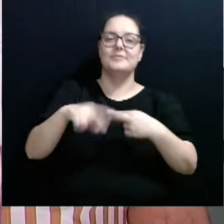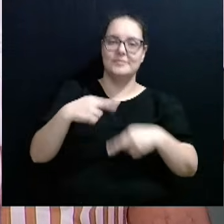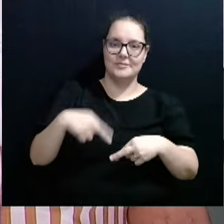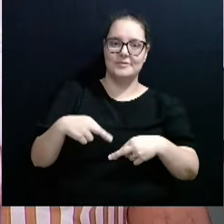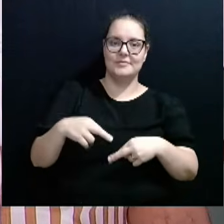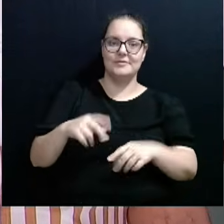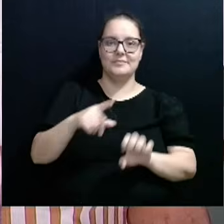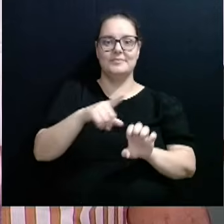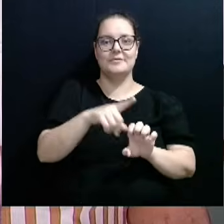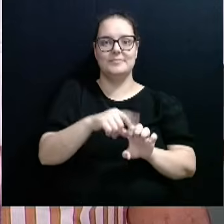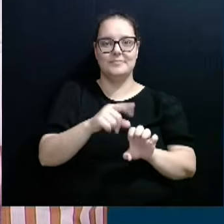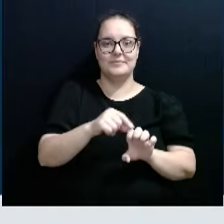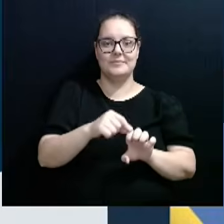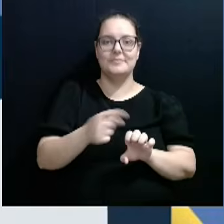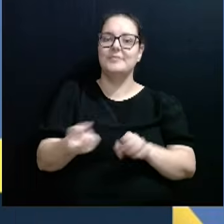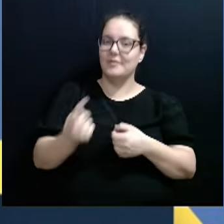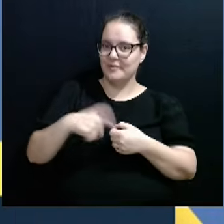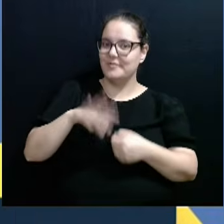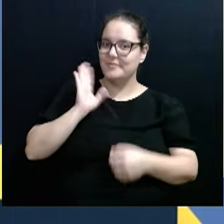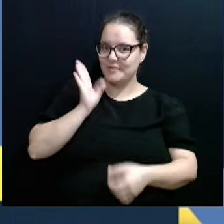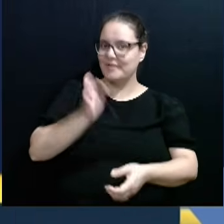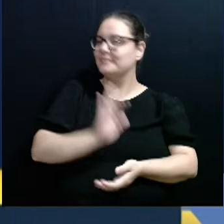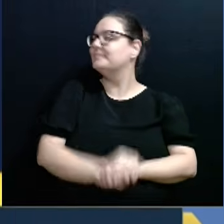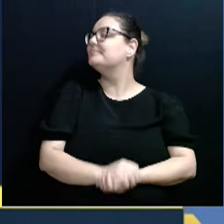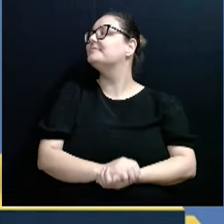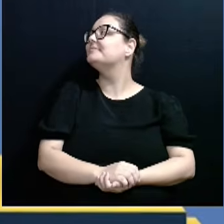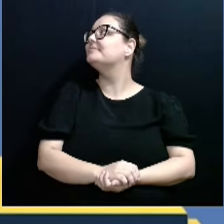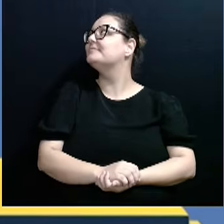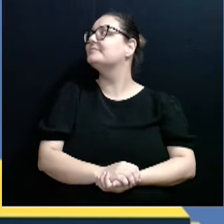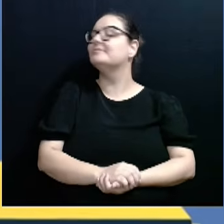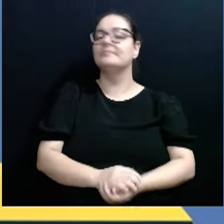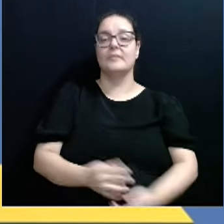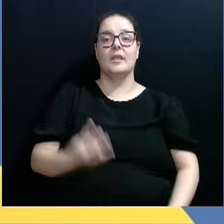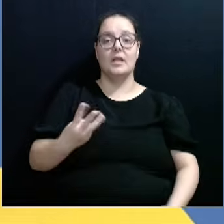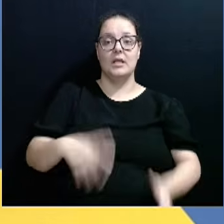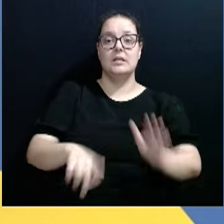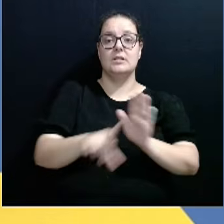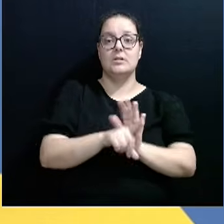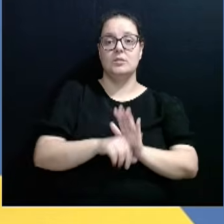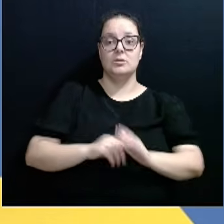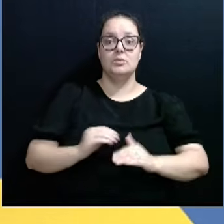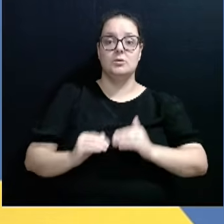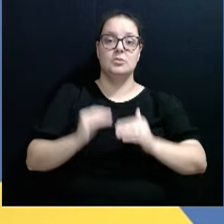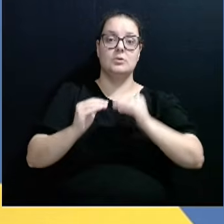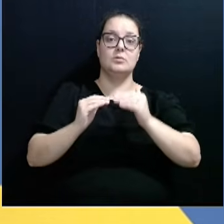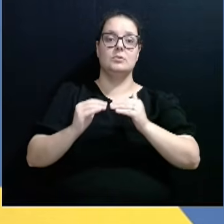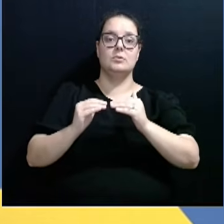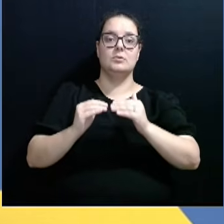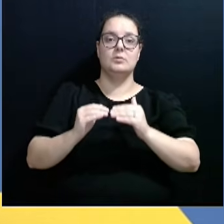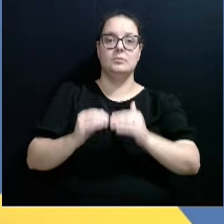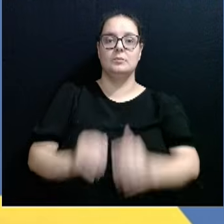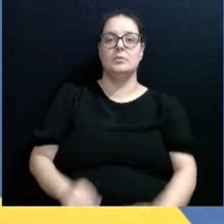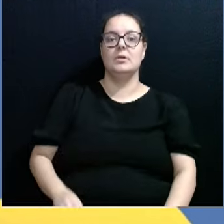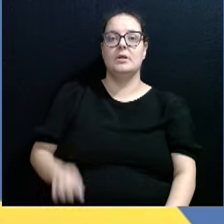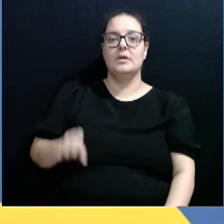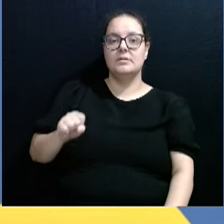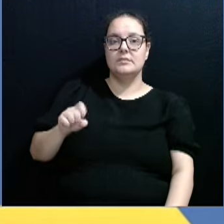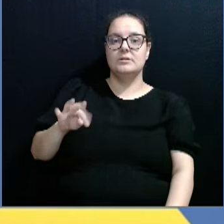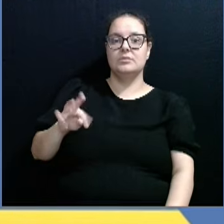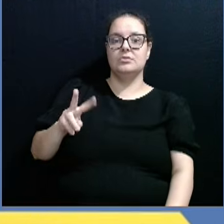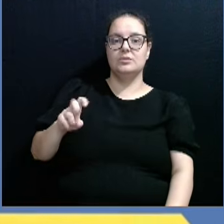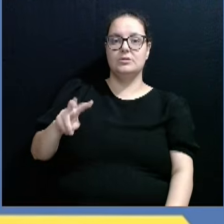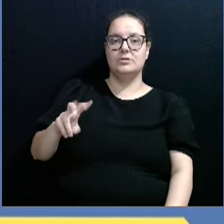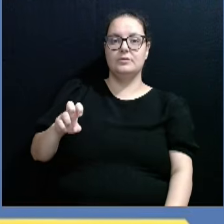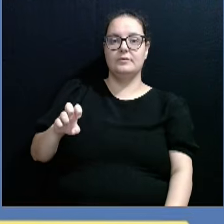empreendedorismo. Eu volto já já. As 3 leis do desempenho de Steve Zaffron e Dave Logan é uma das dicas.